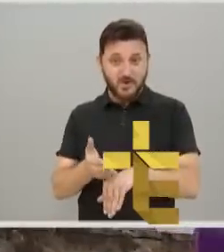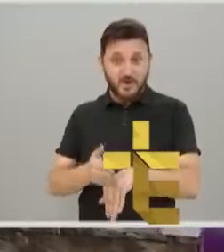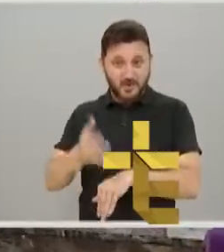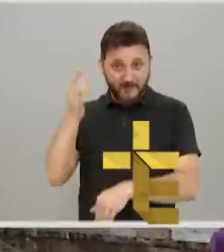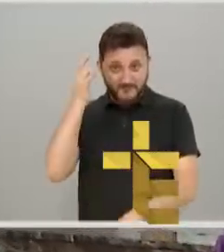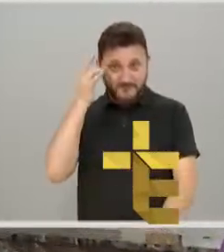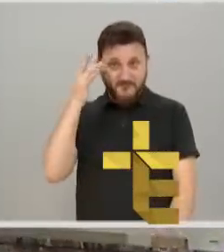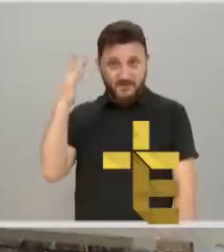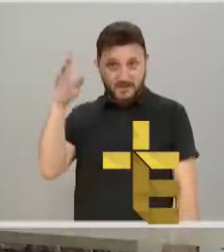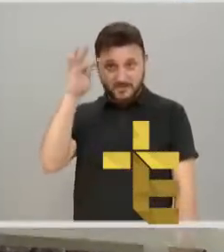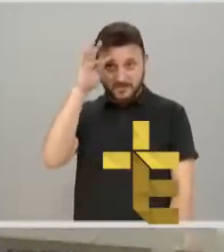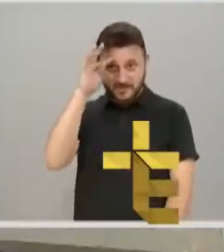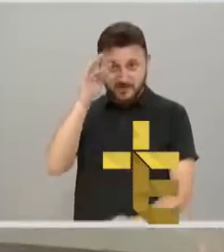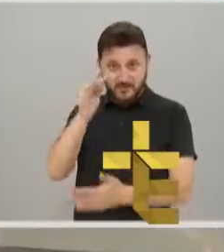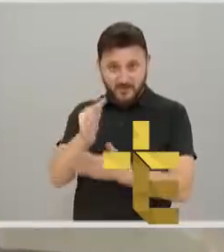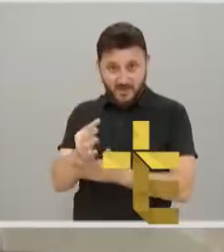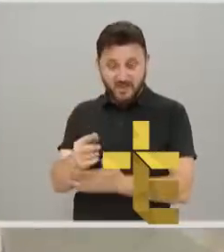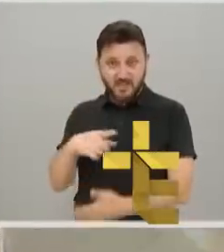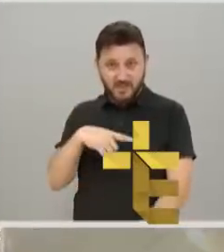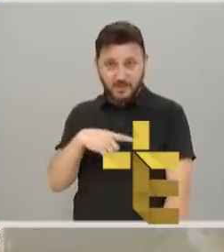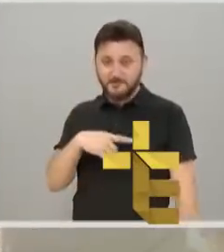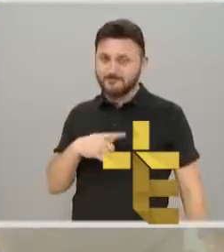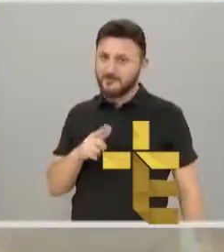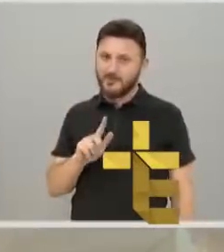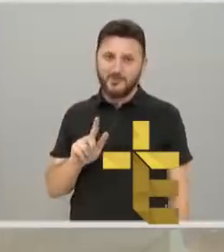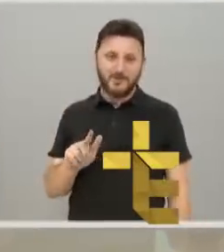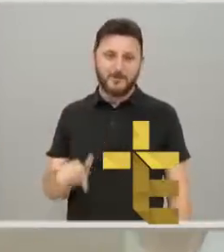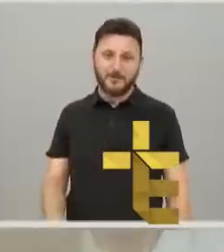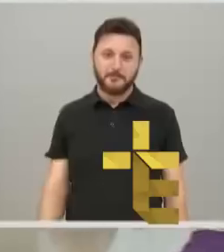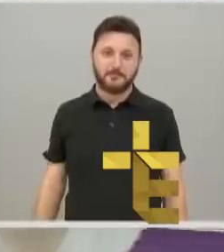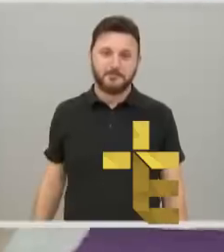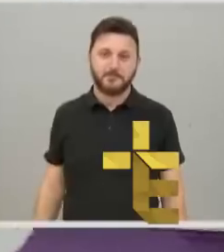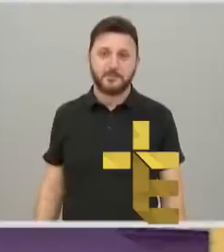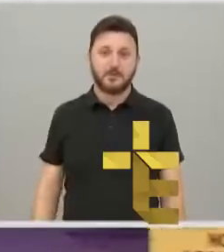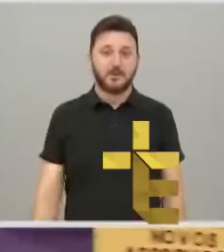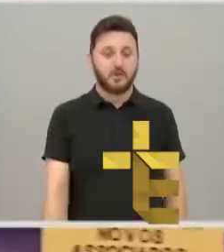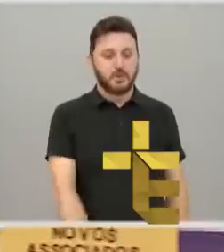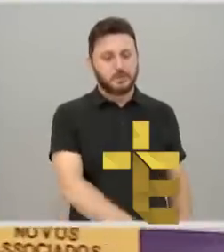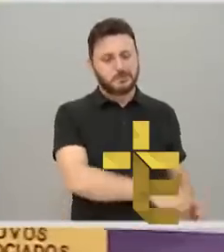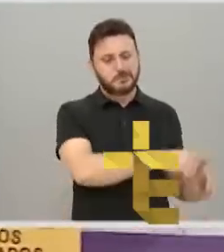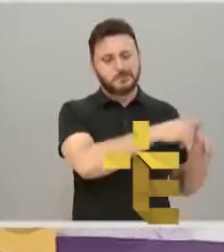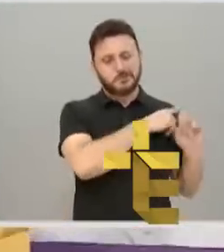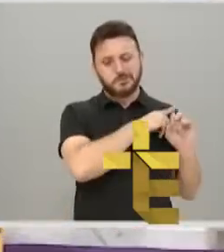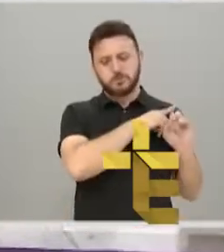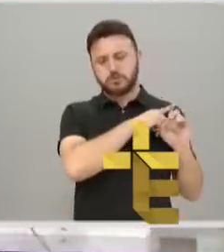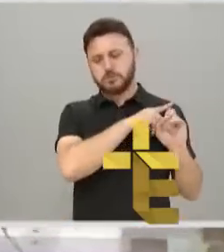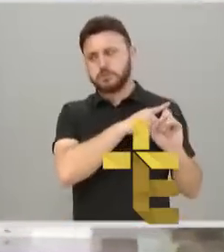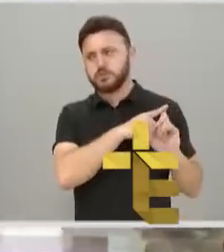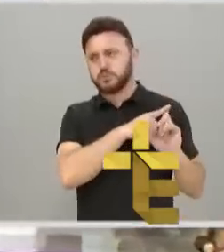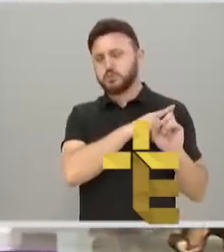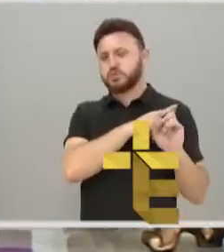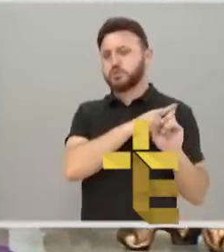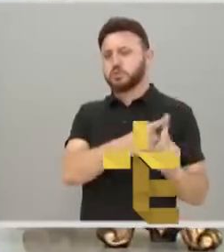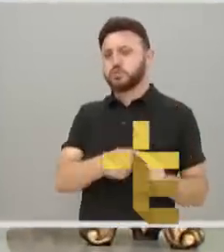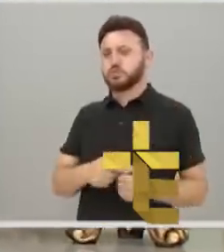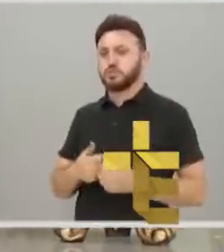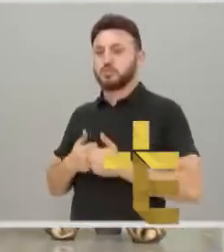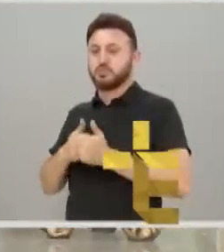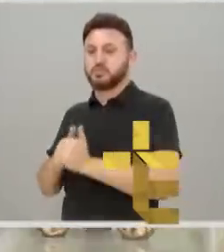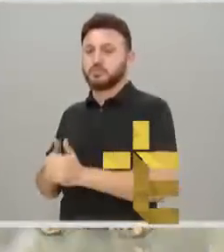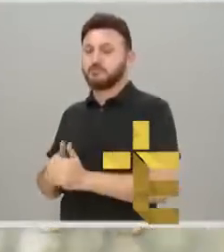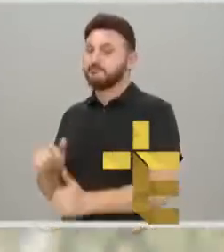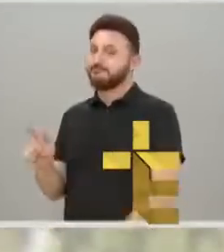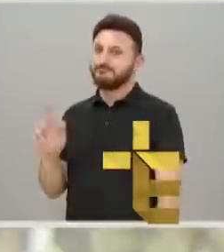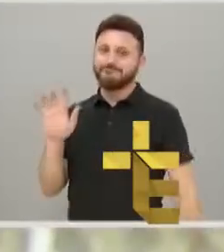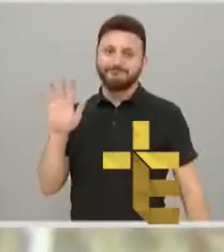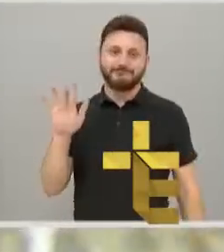é fácil ter fé, Senhor, tomar minha cruz e seguir os teus